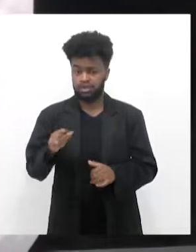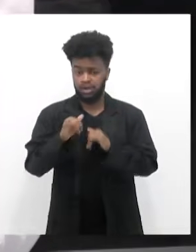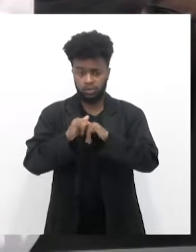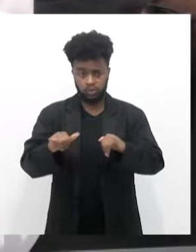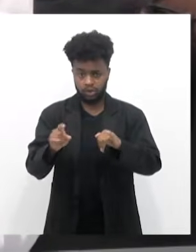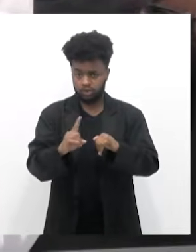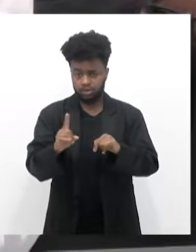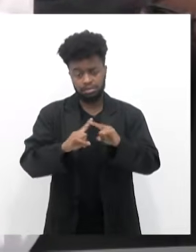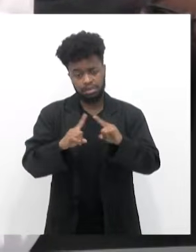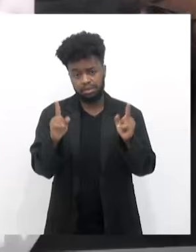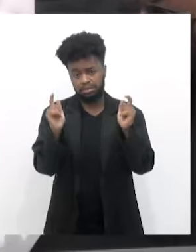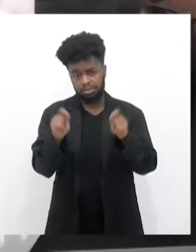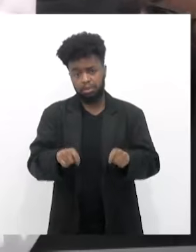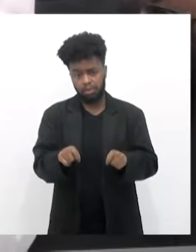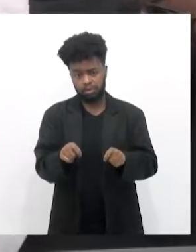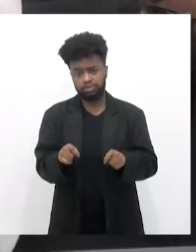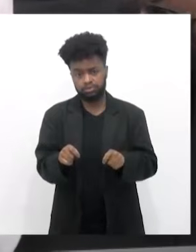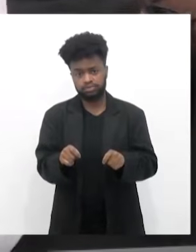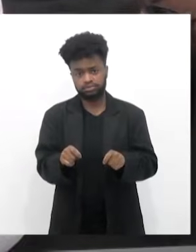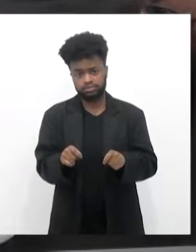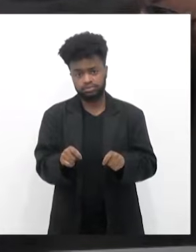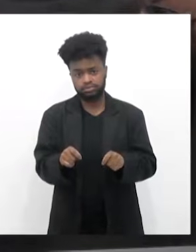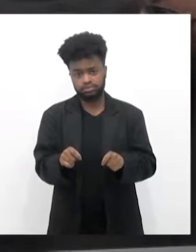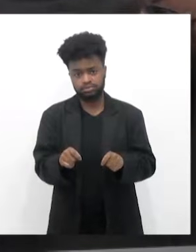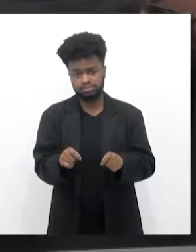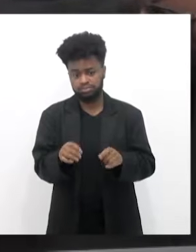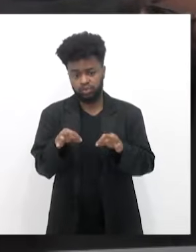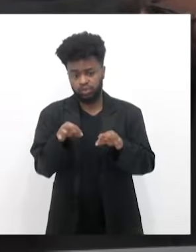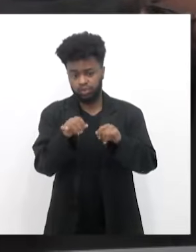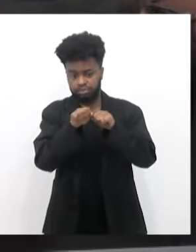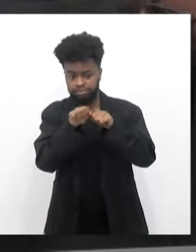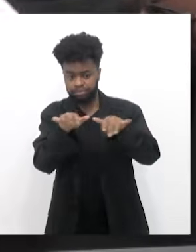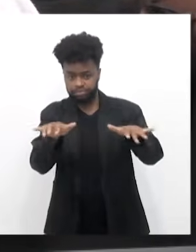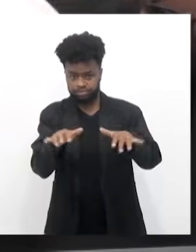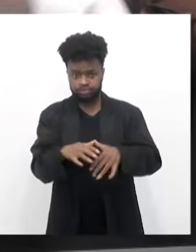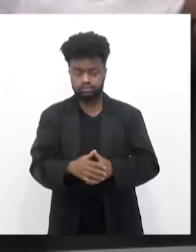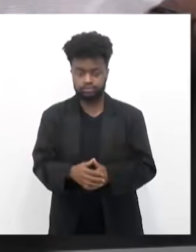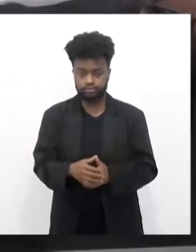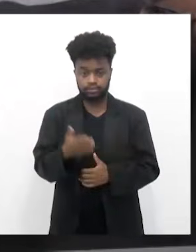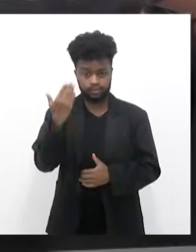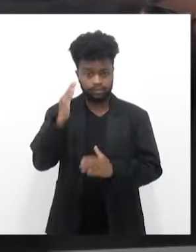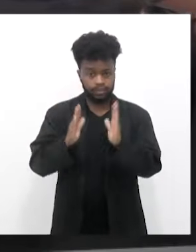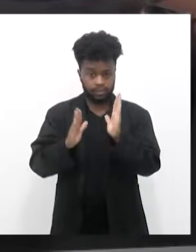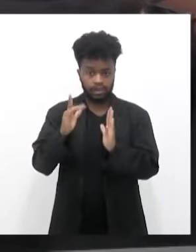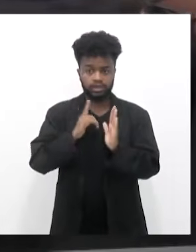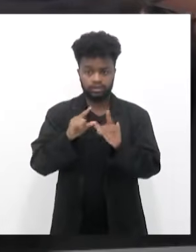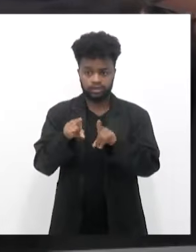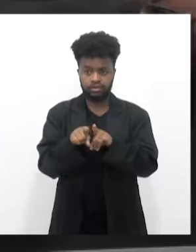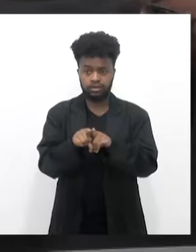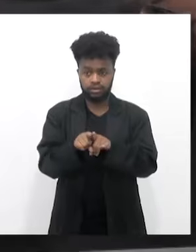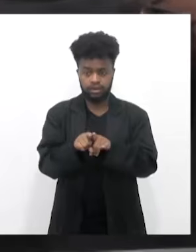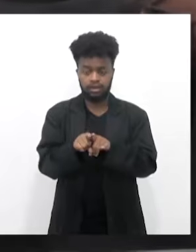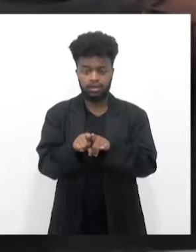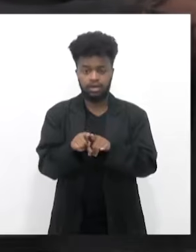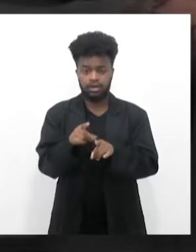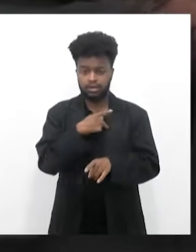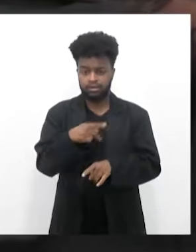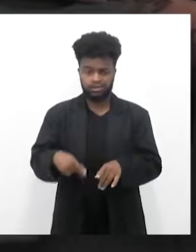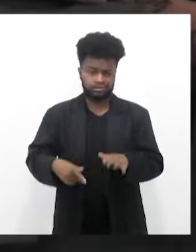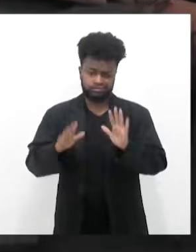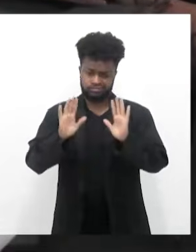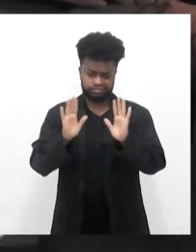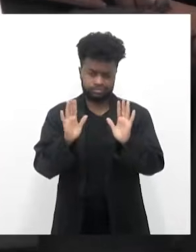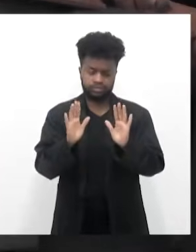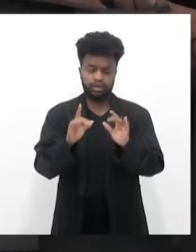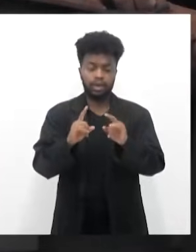essa possibilidade ganhou muita força, né? Na época, tem uma composição com o então presidente da Casa, mas não vou entrar no